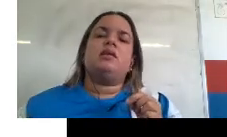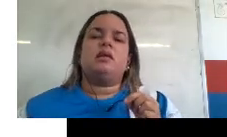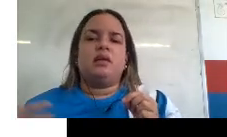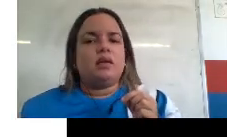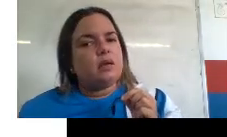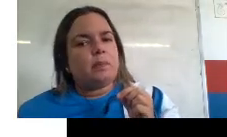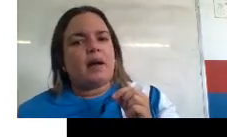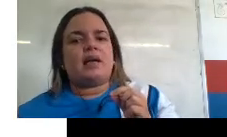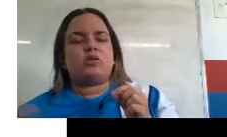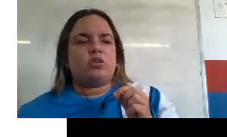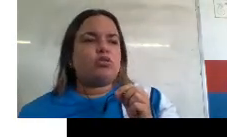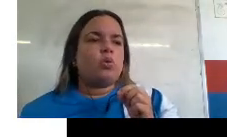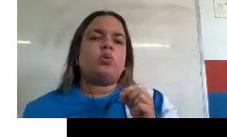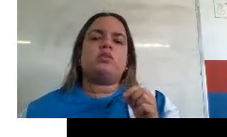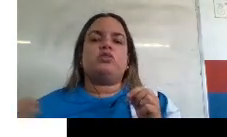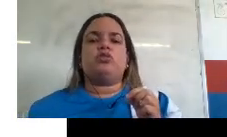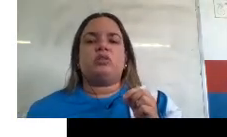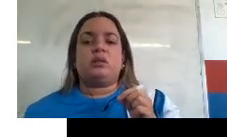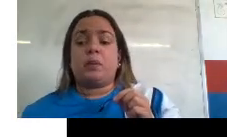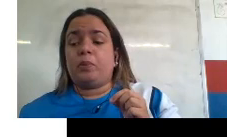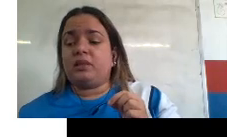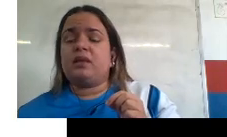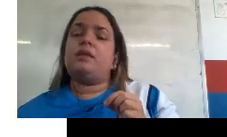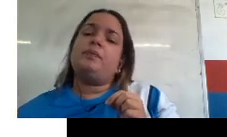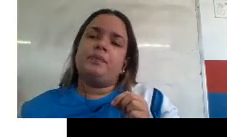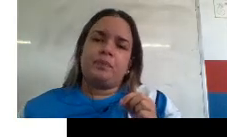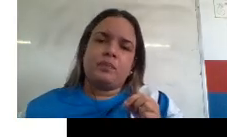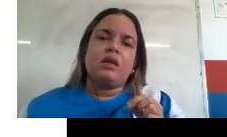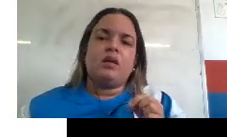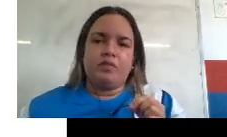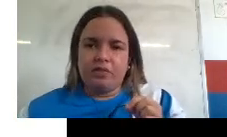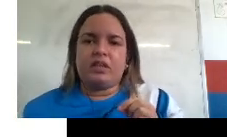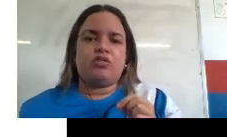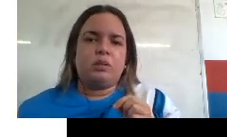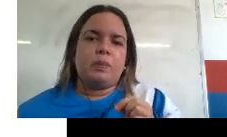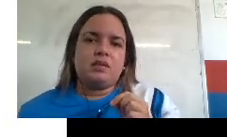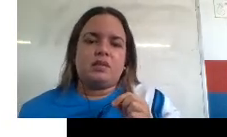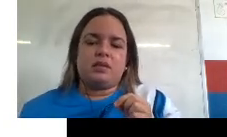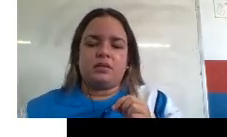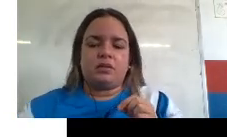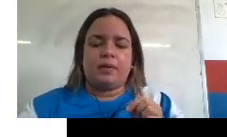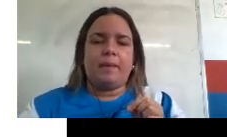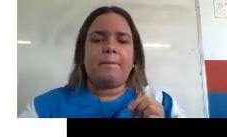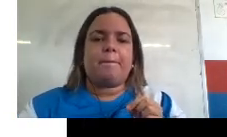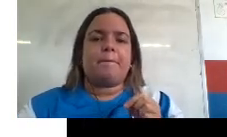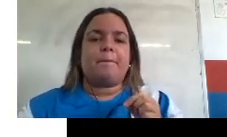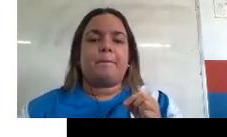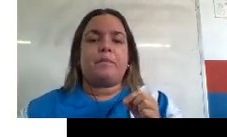poder pagar as suas contas, para poder viver, a gente precisa.